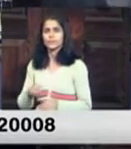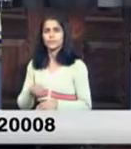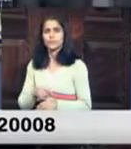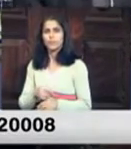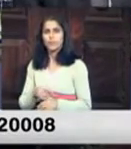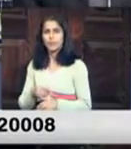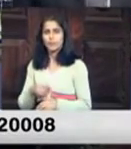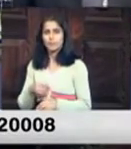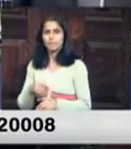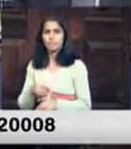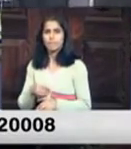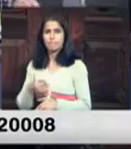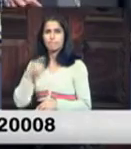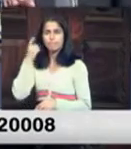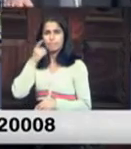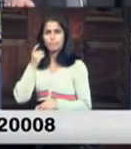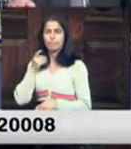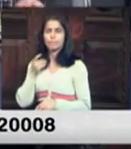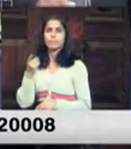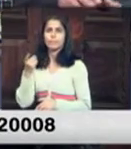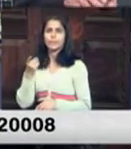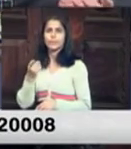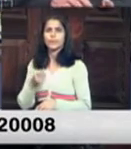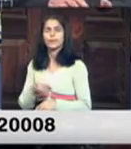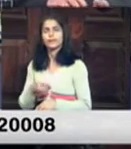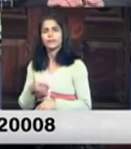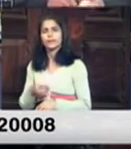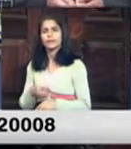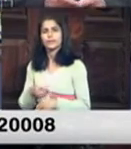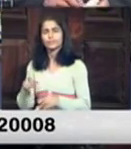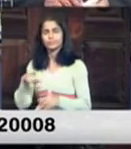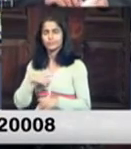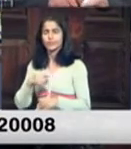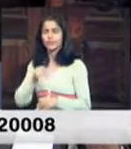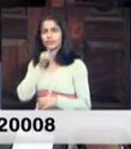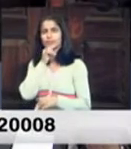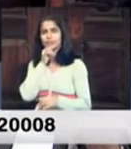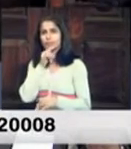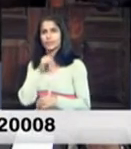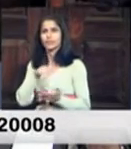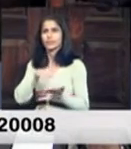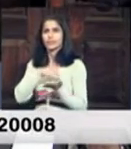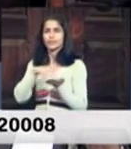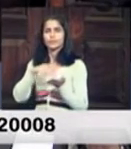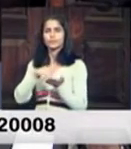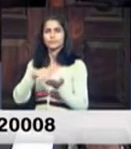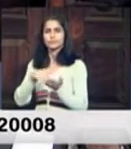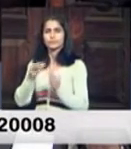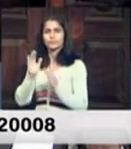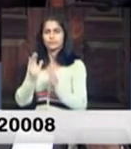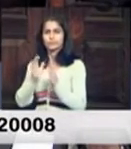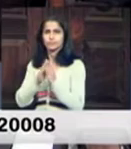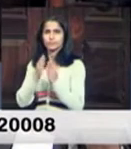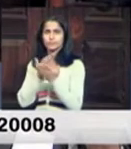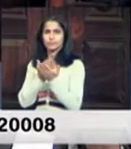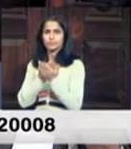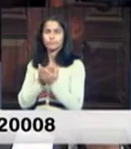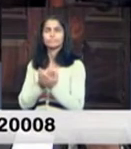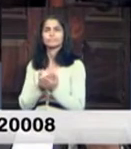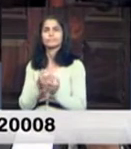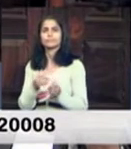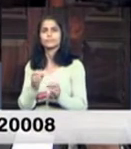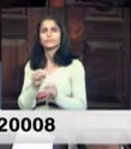Valdec, tem um exemplo no Sul Fluminense, Baixada Fluminense. A Secretaria de Educação, de Estado de Educação, não